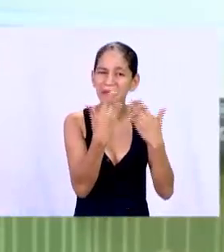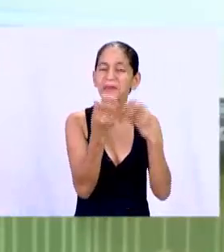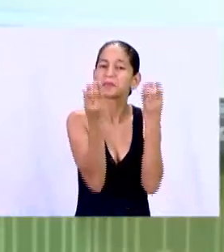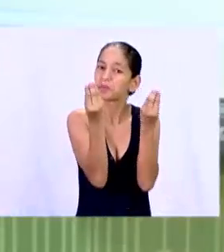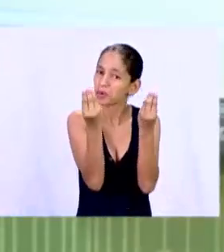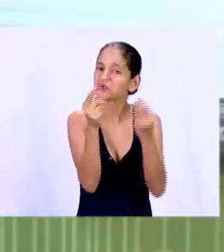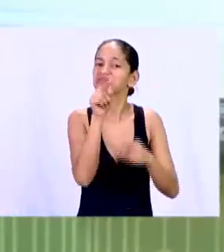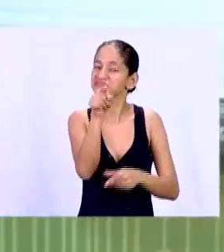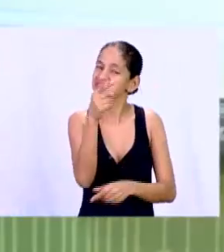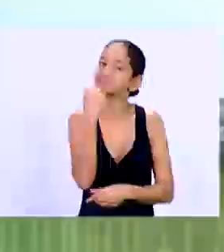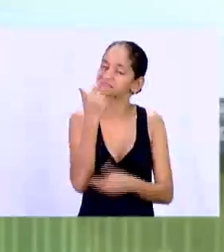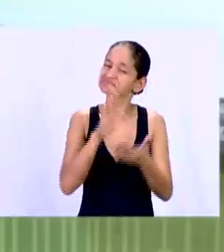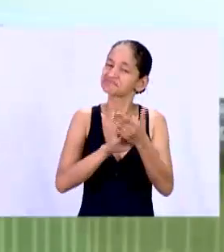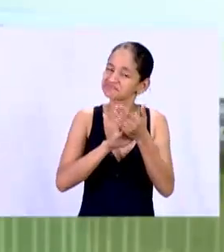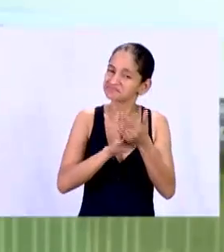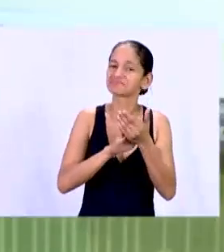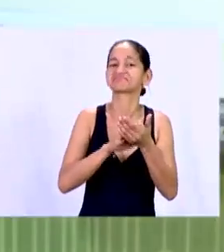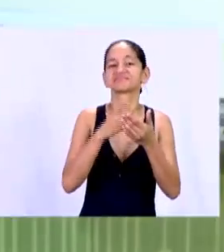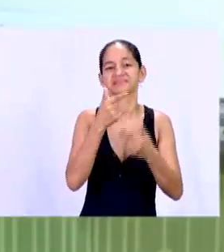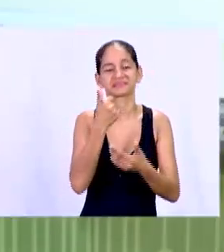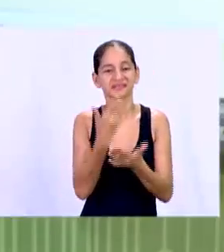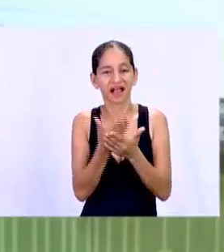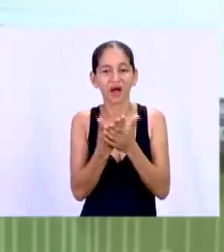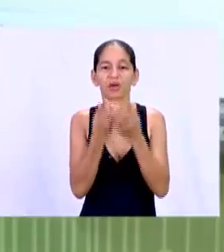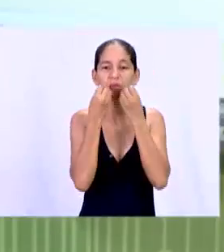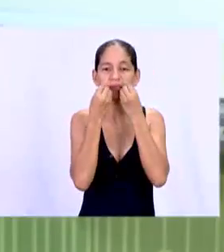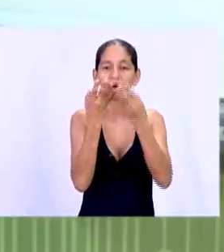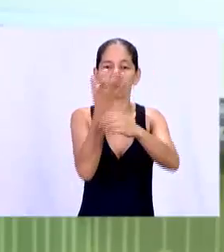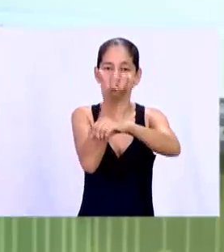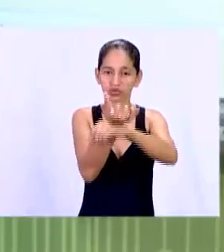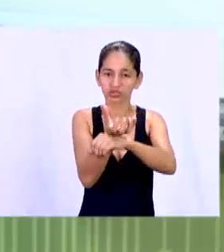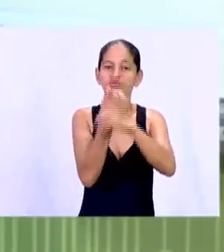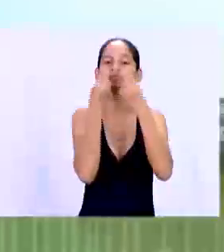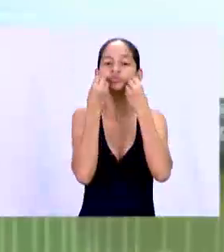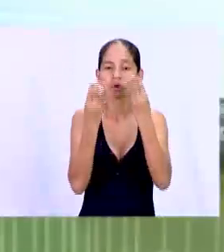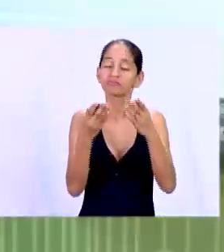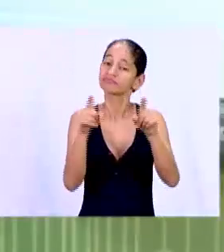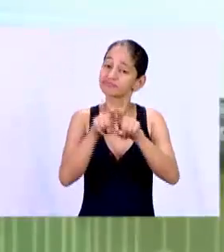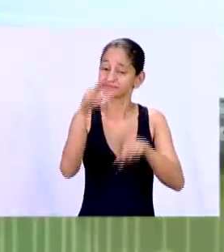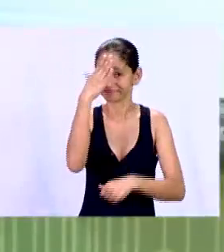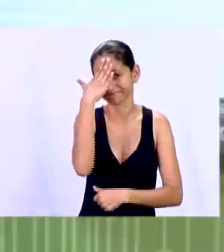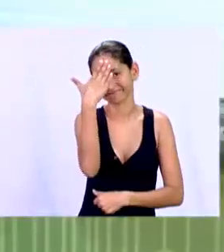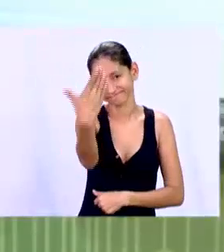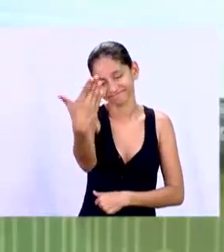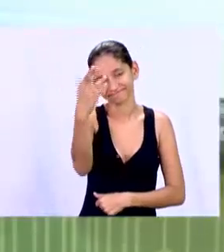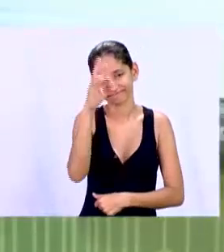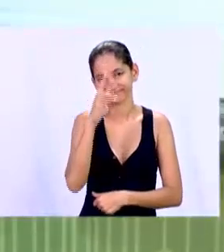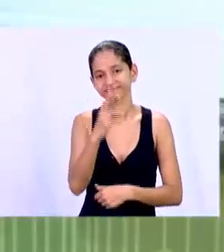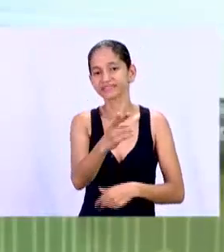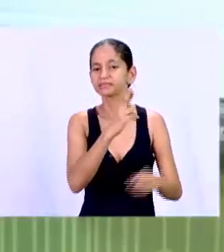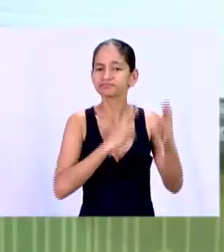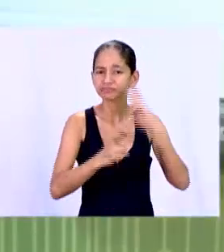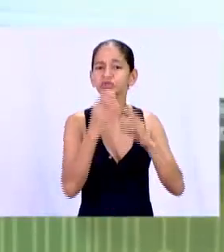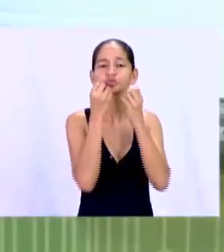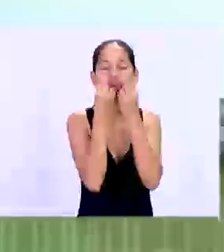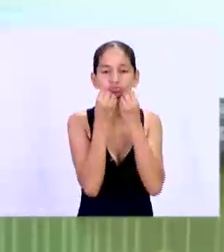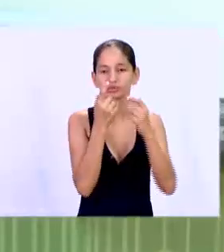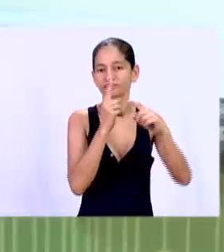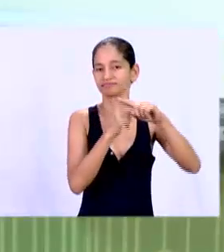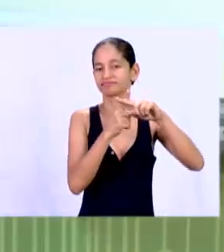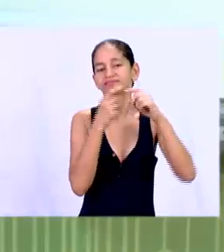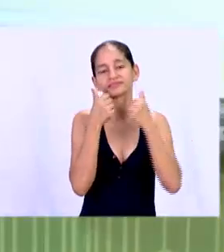aqui que vocês elogiaram a aula, elogiaram o conteúdo. Muito obrigada, esse feedback é muito importante para a gente,